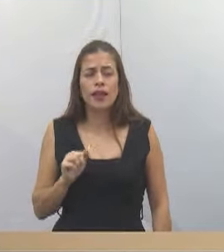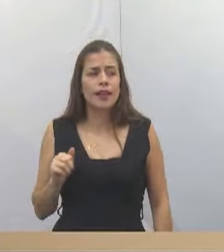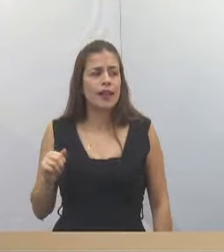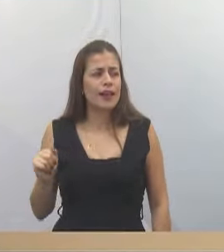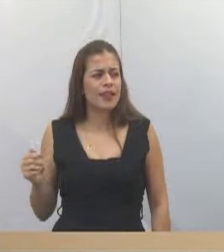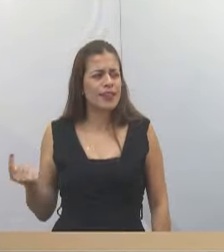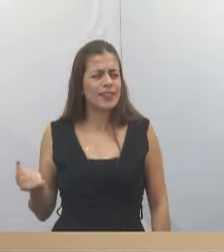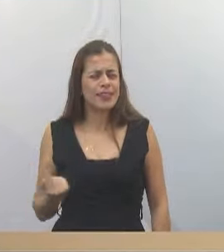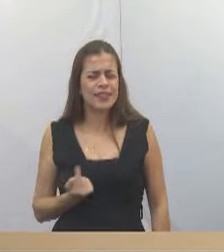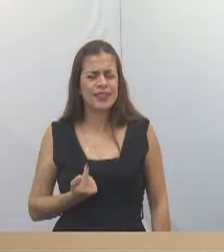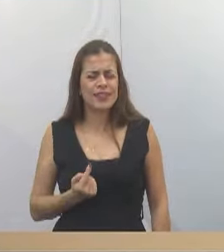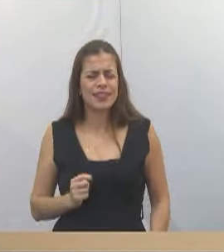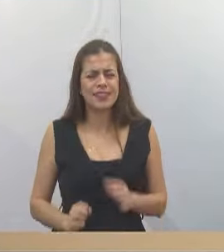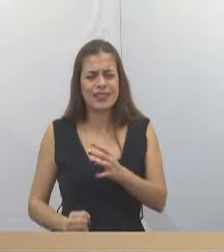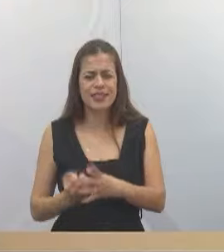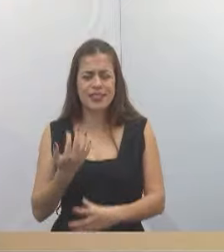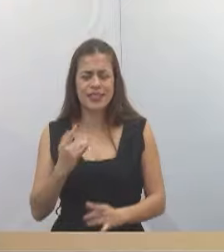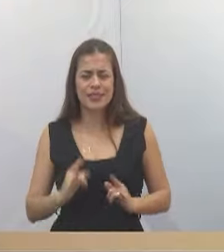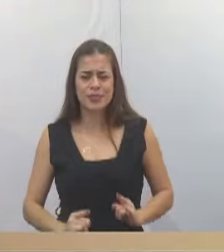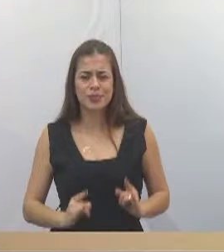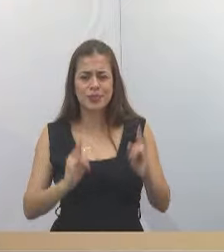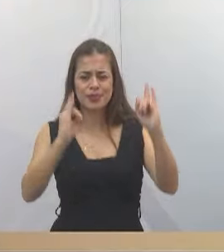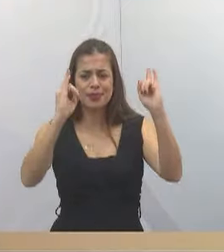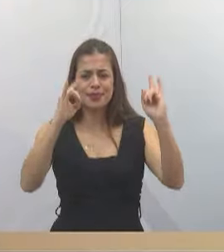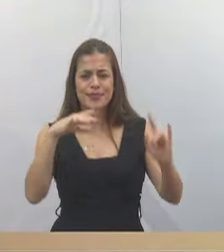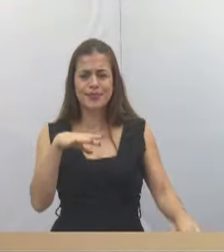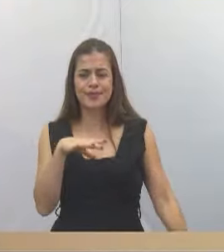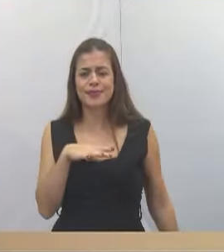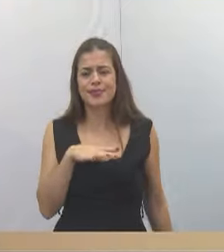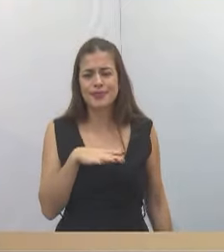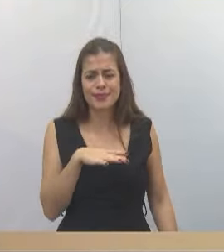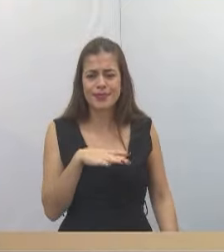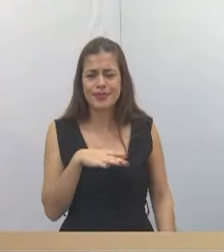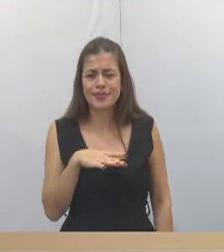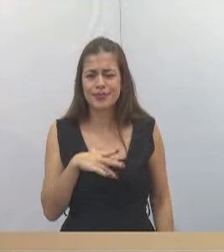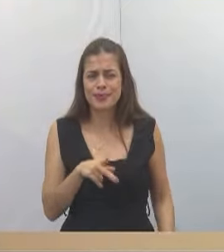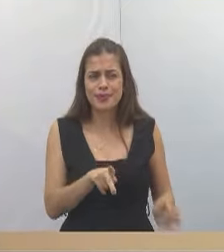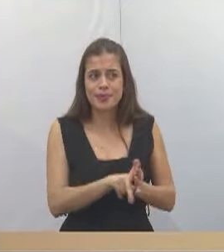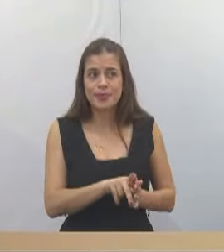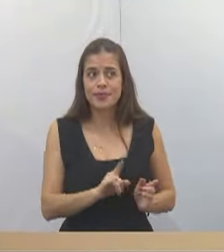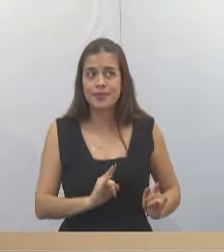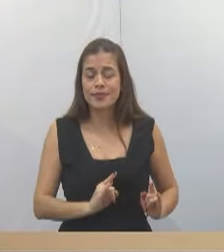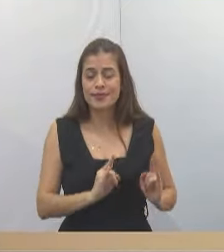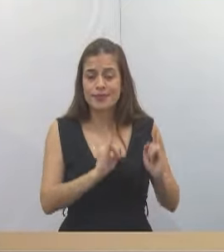daqui para frente nos prédios da nossa cidade, nos próprios